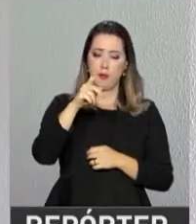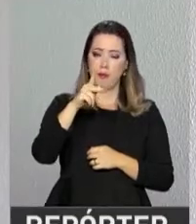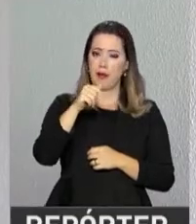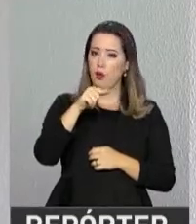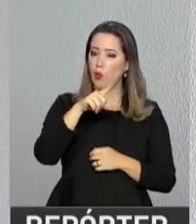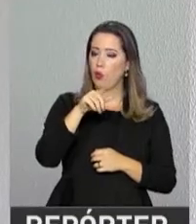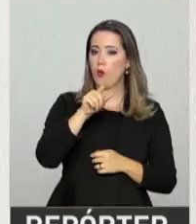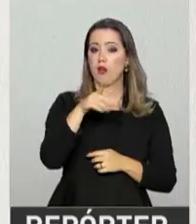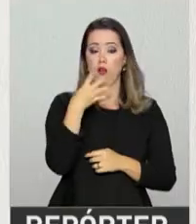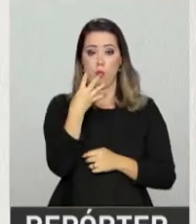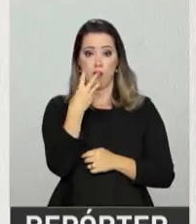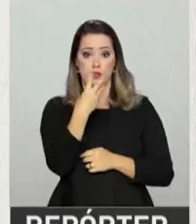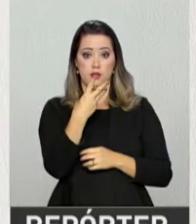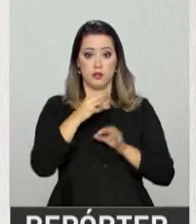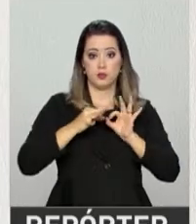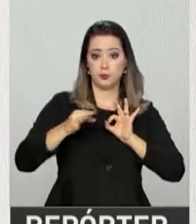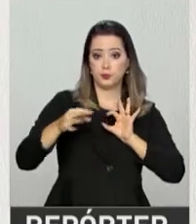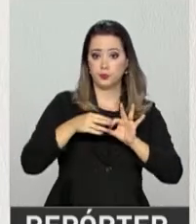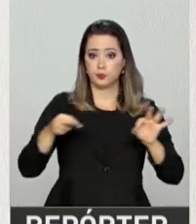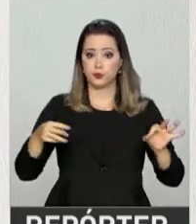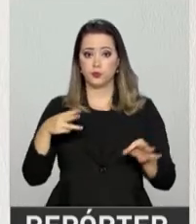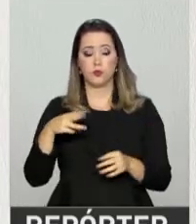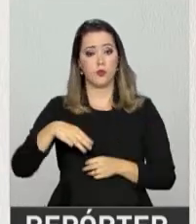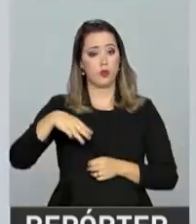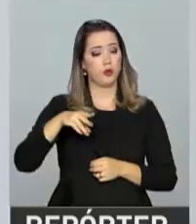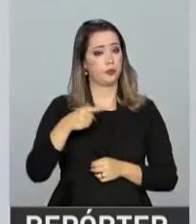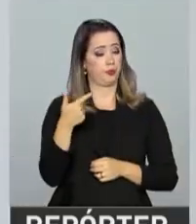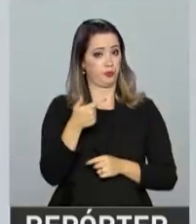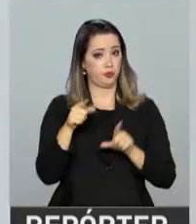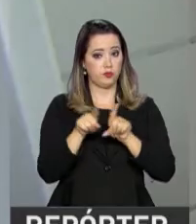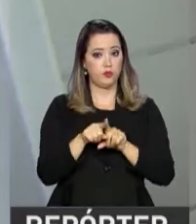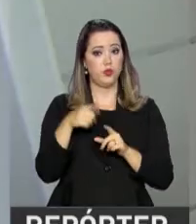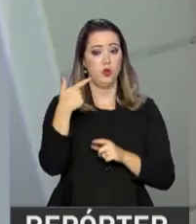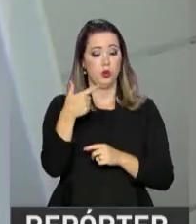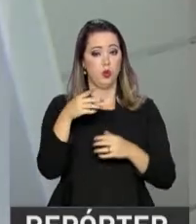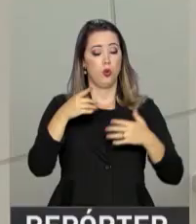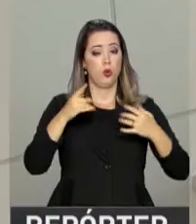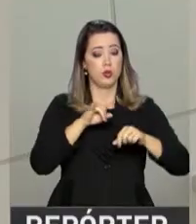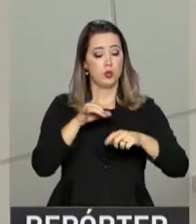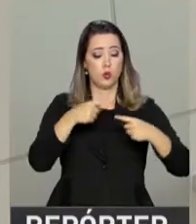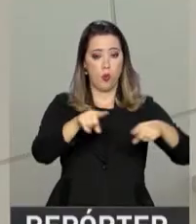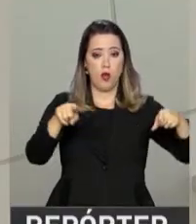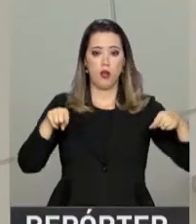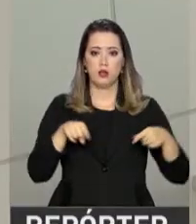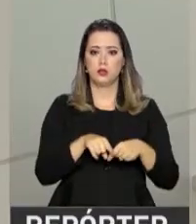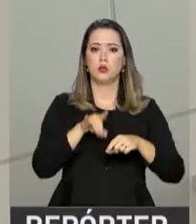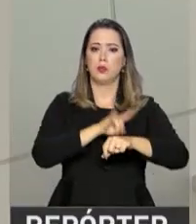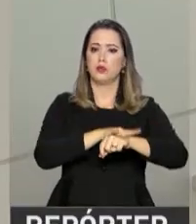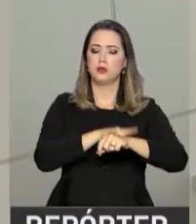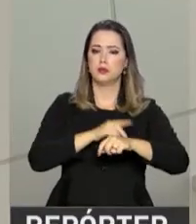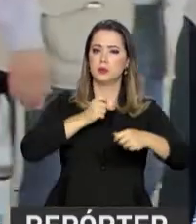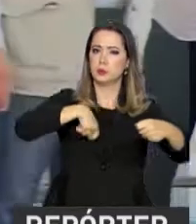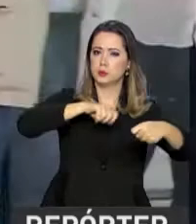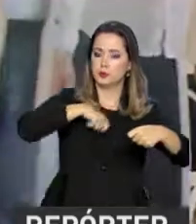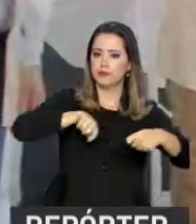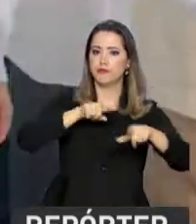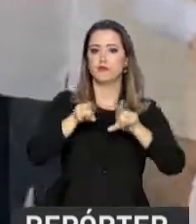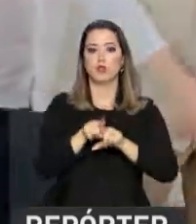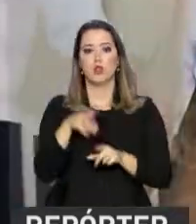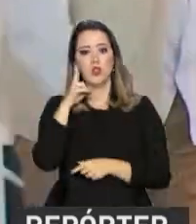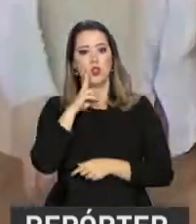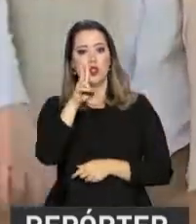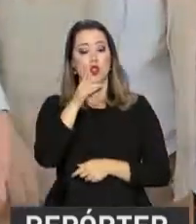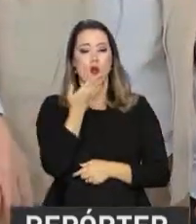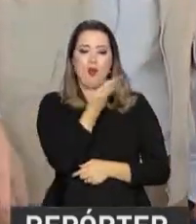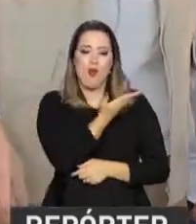tem 43 metros quadrados, com 2 quartos, sala, banheiro e cozinha com área de serviço. E olha a